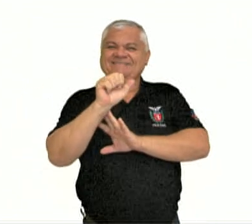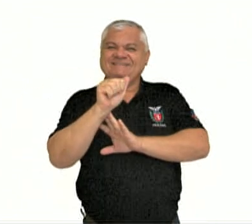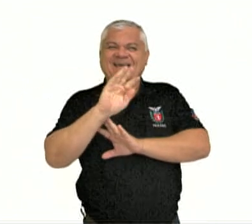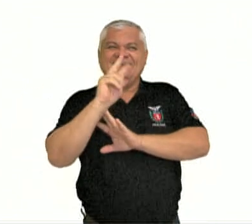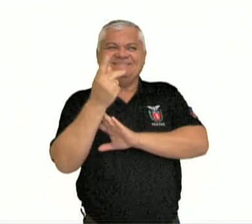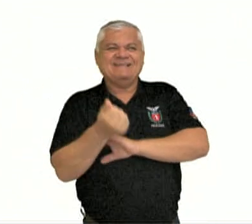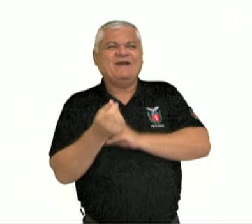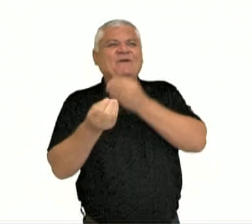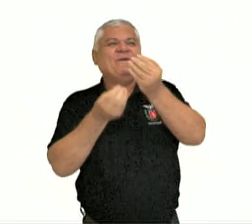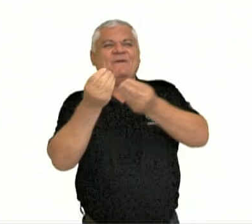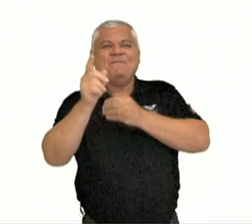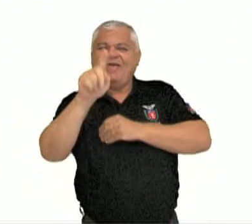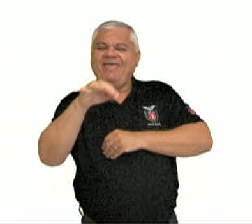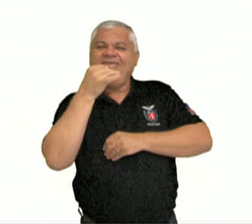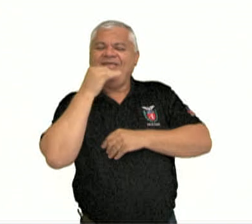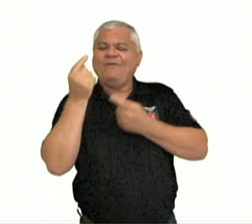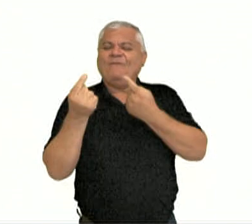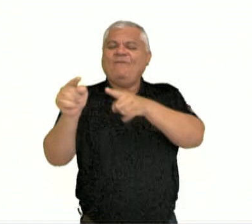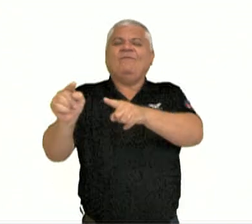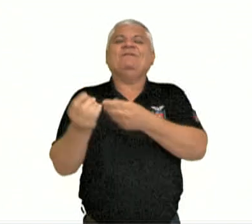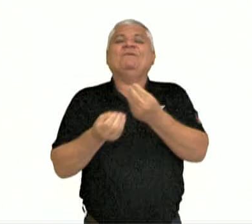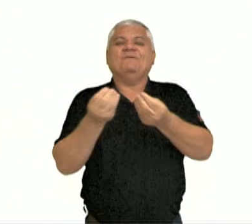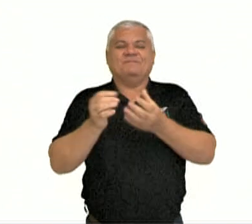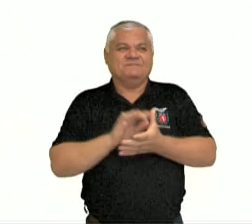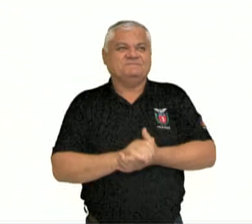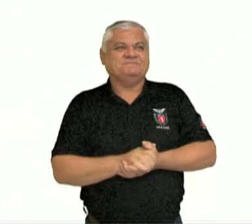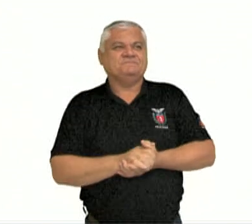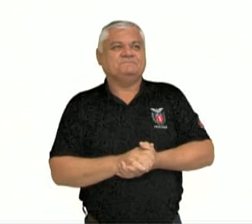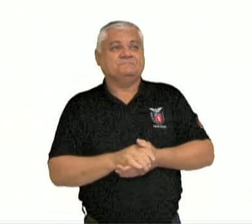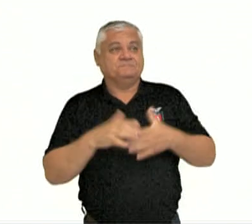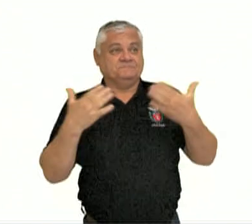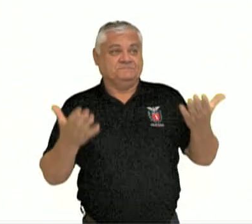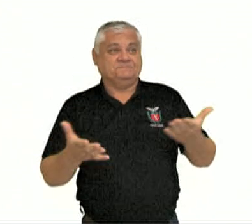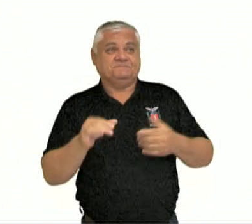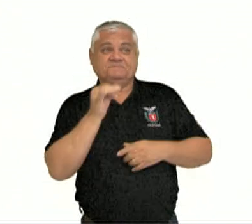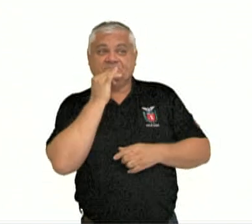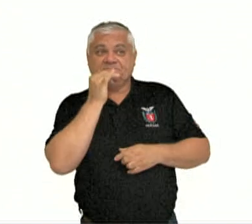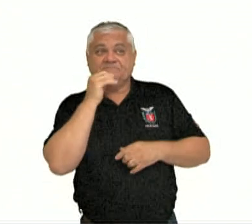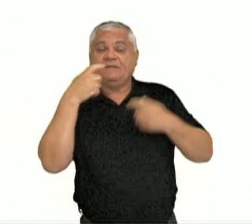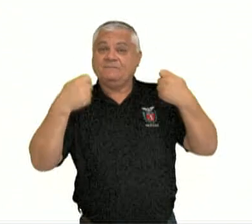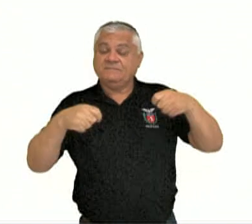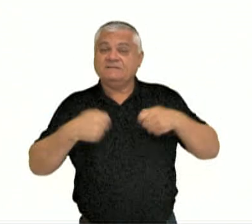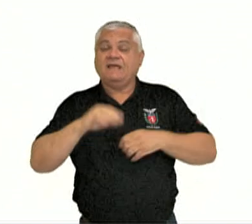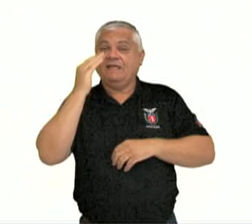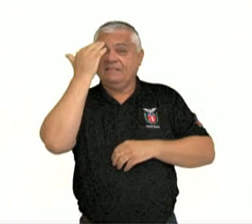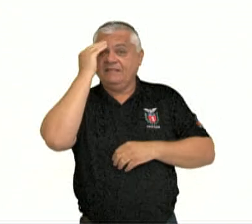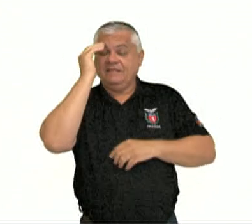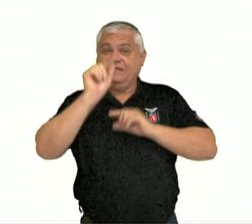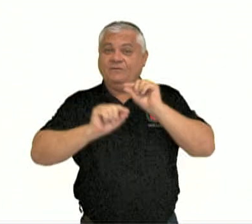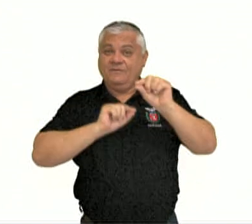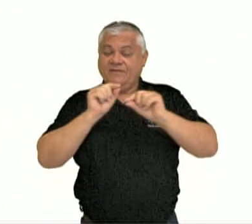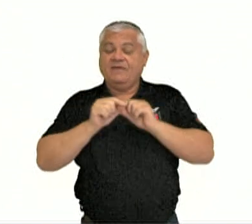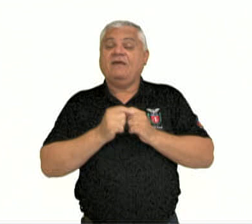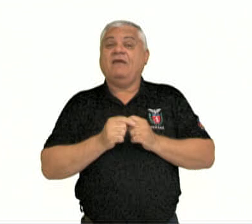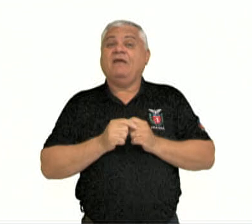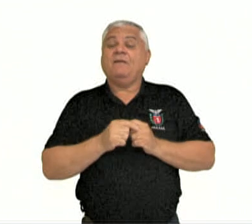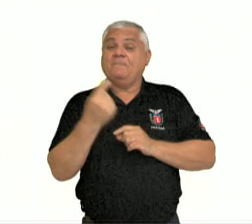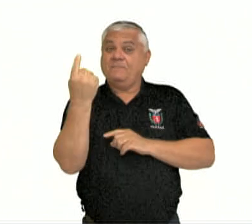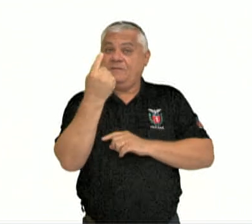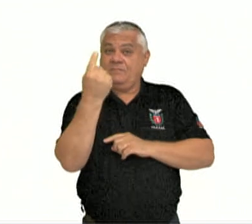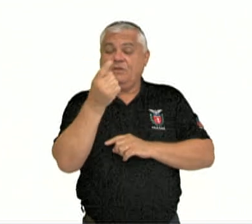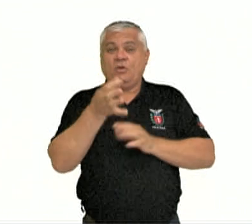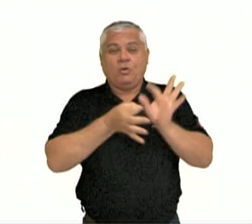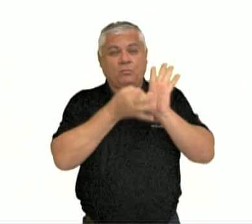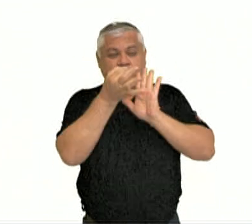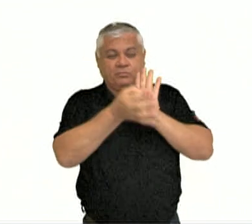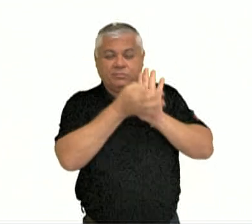uma opinião que é contrária à sua? Bem, é preciso considerar em primeiro lugar que as opiniões